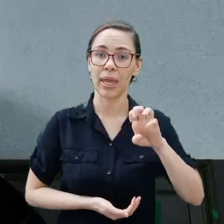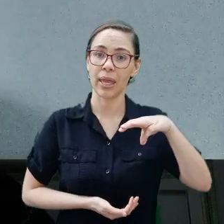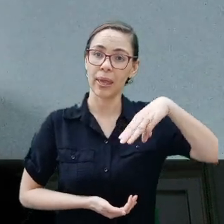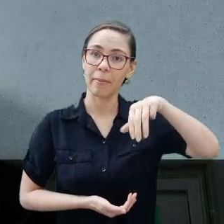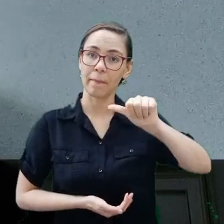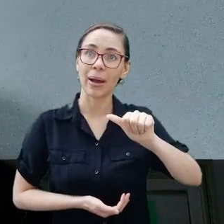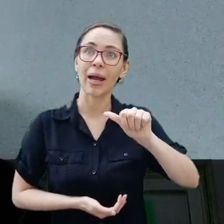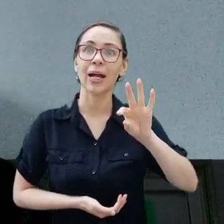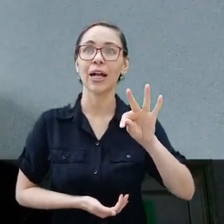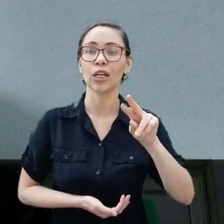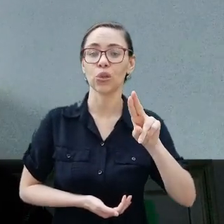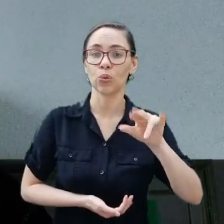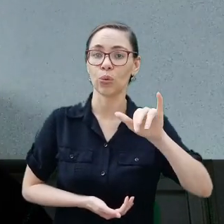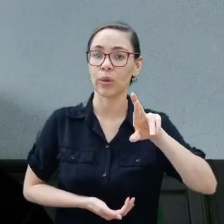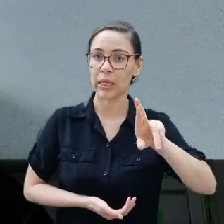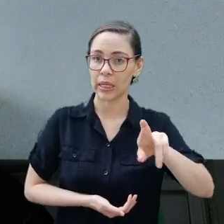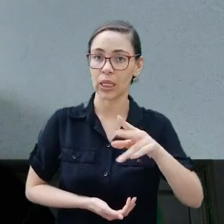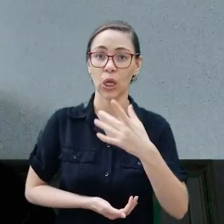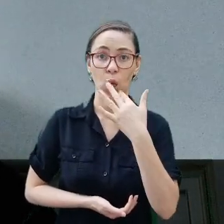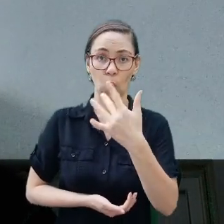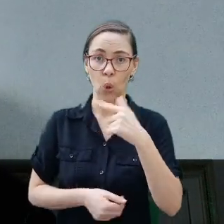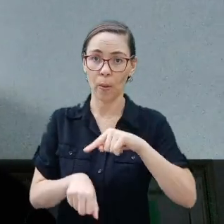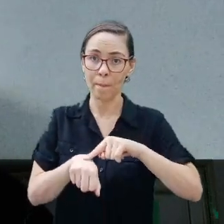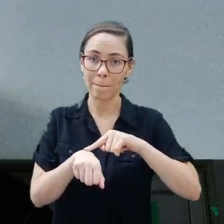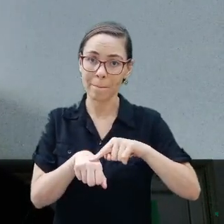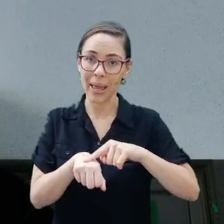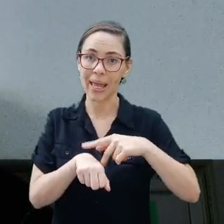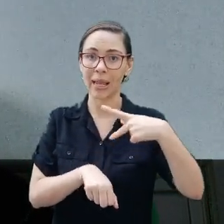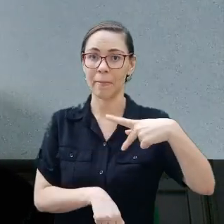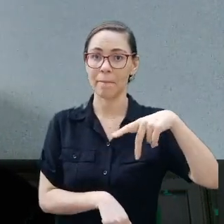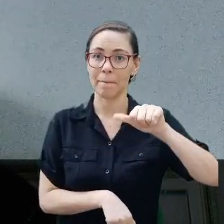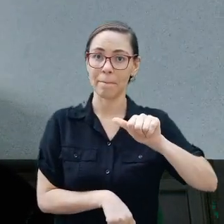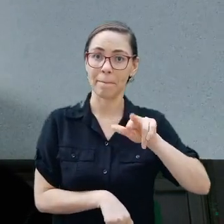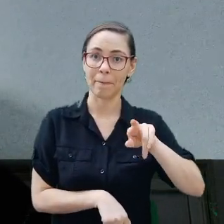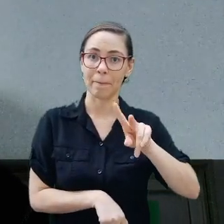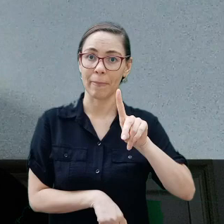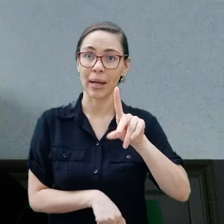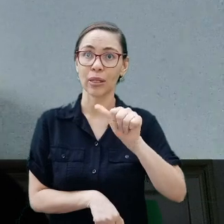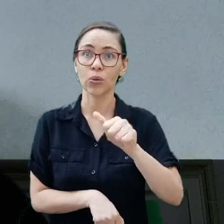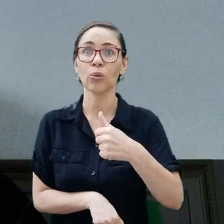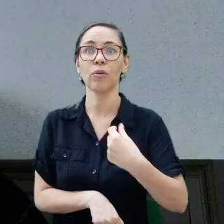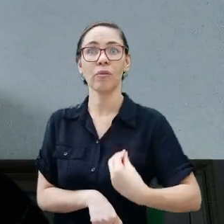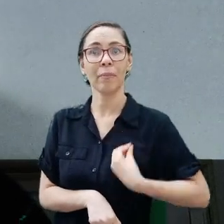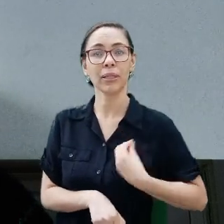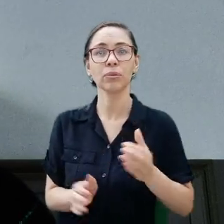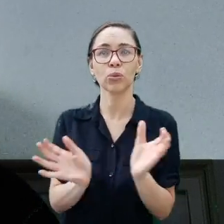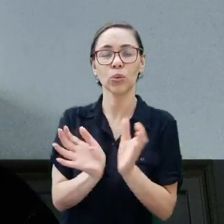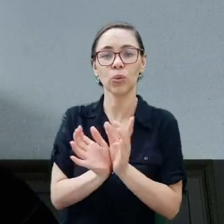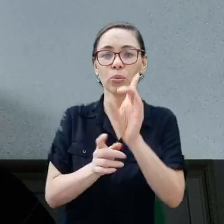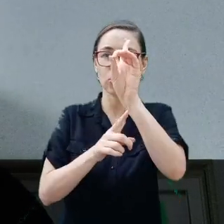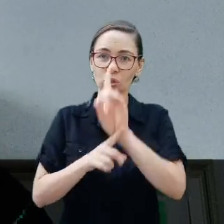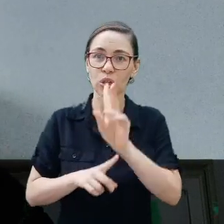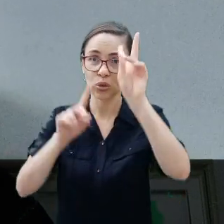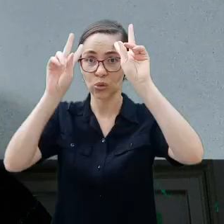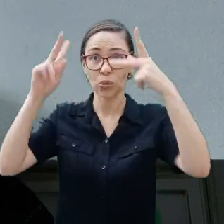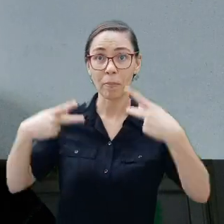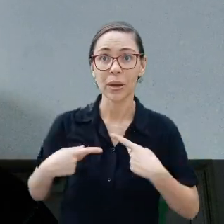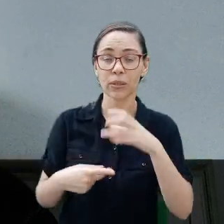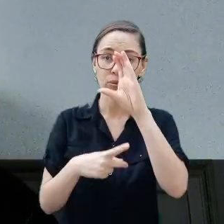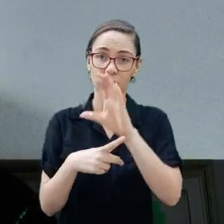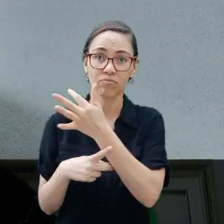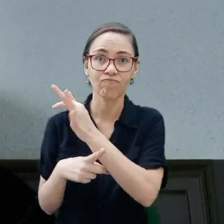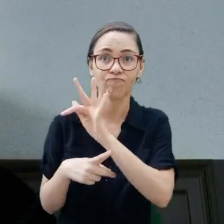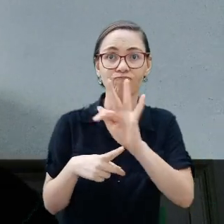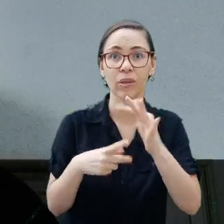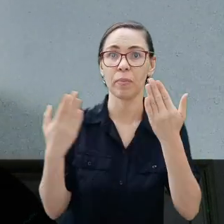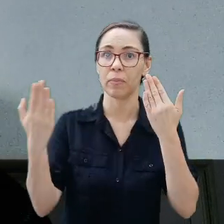Ah, eu me chamo Matuir, sou um homem cis pardo e integro a Comissão de Direitos Humanos do CFP. O número do meu CRP